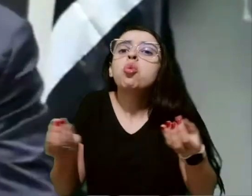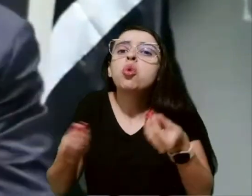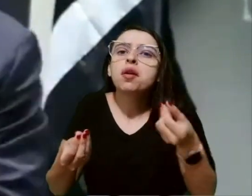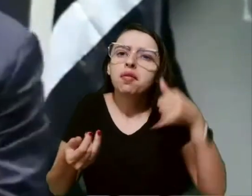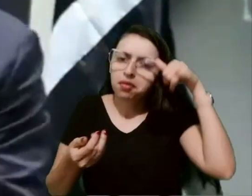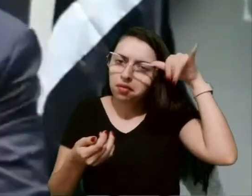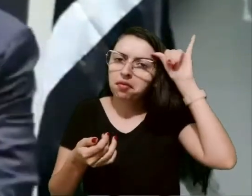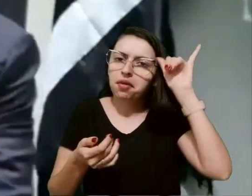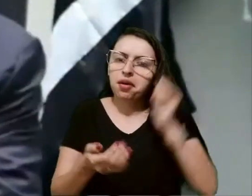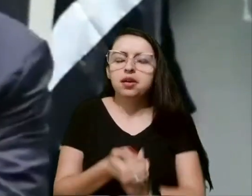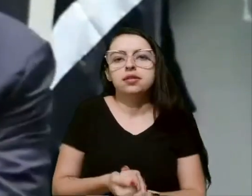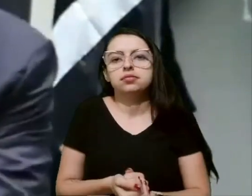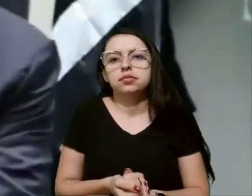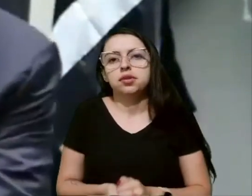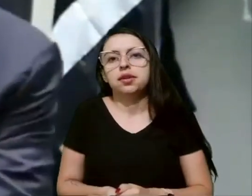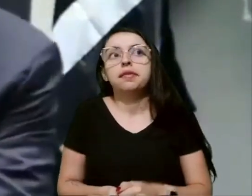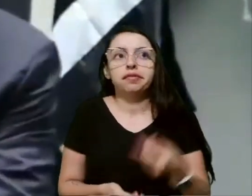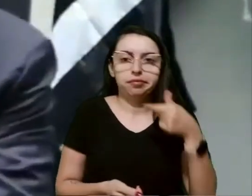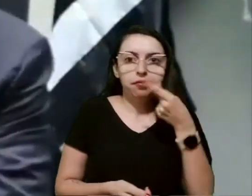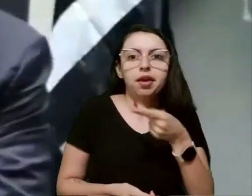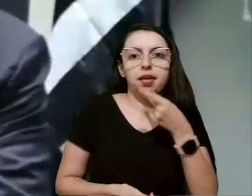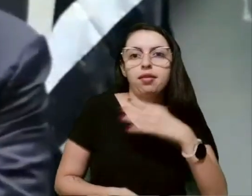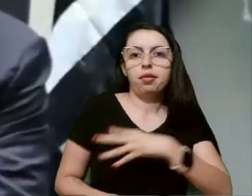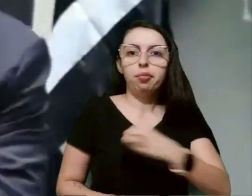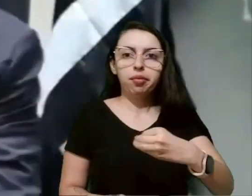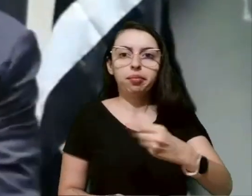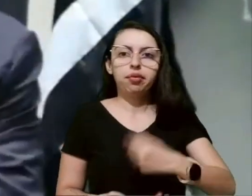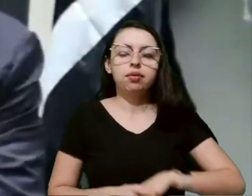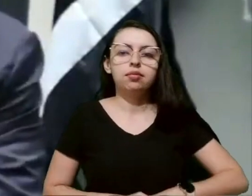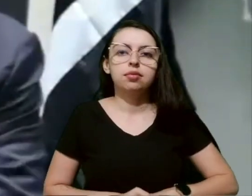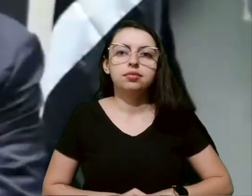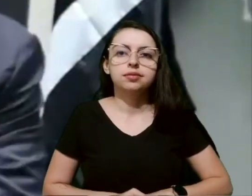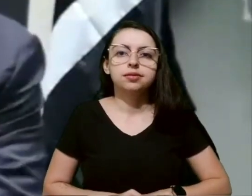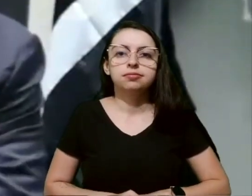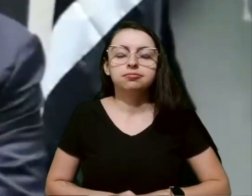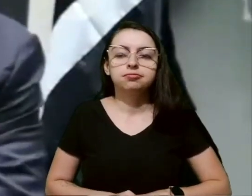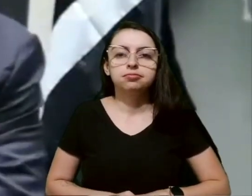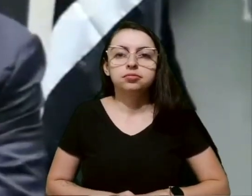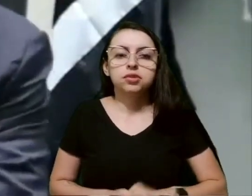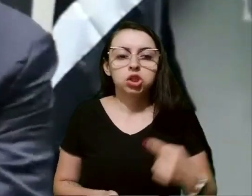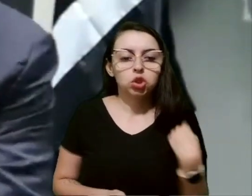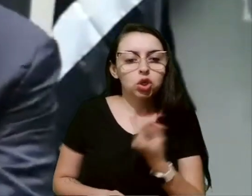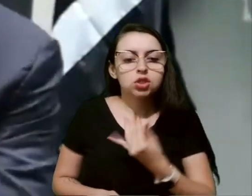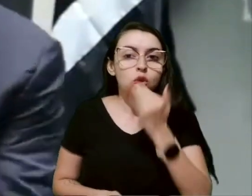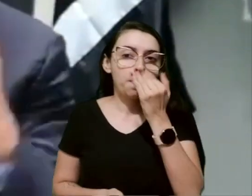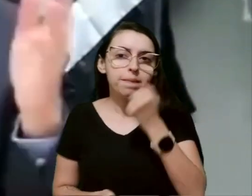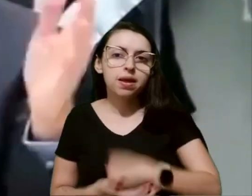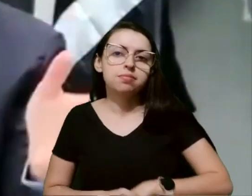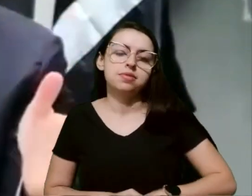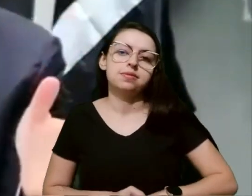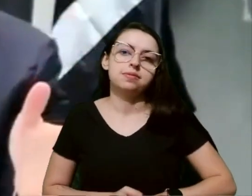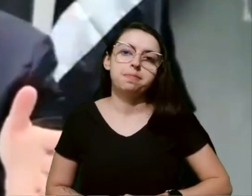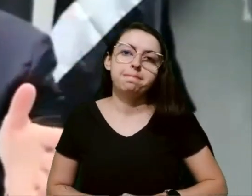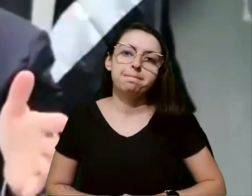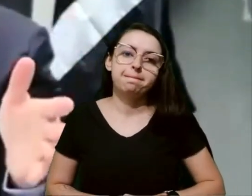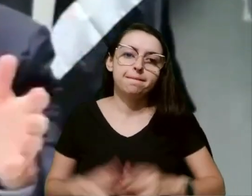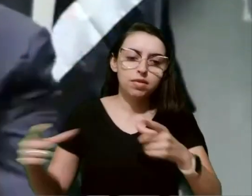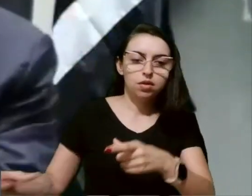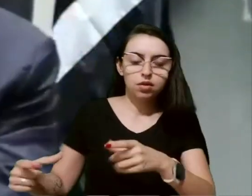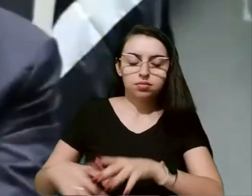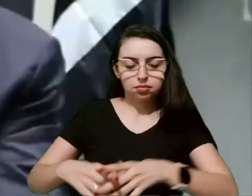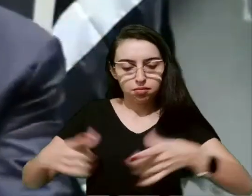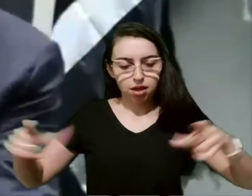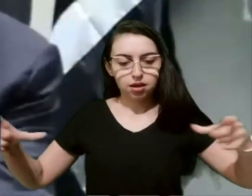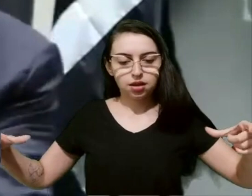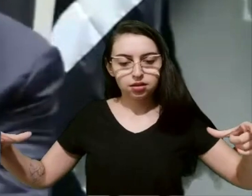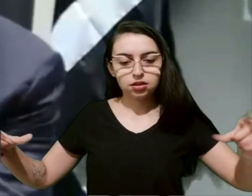fala: "É um mamífero, que, enfim, nós nos alimentamos dele". Então você enquadra num gênero